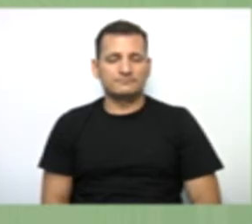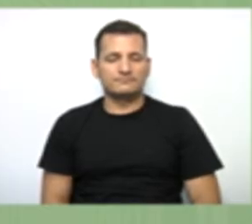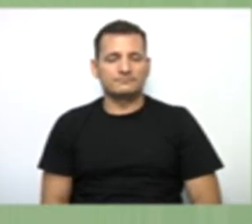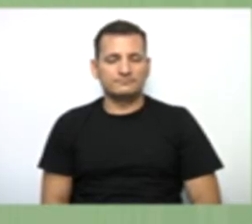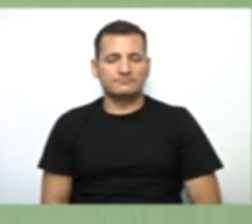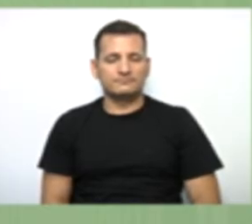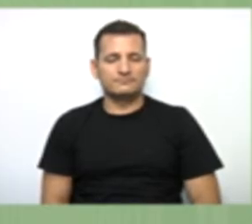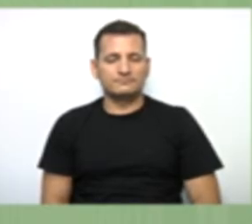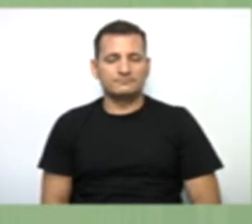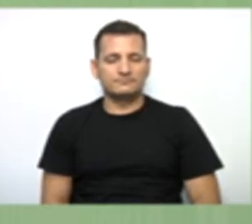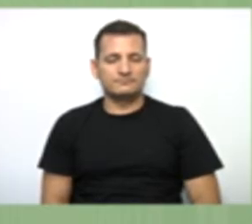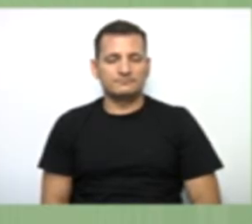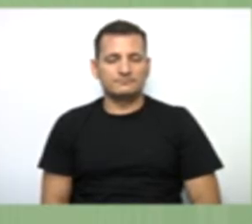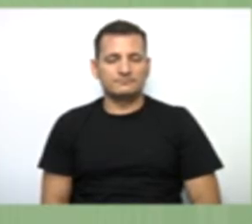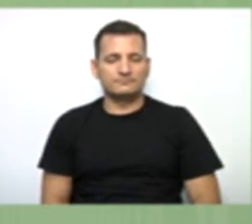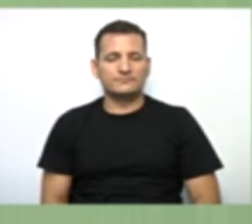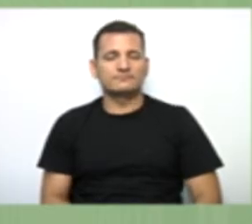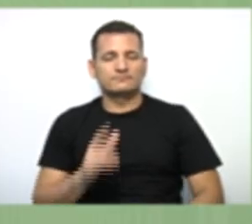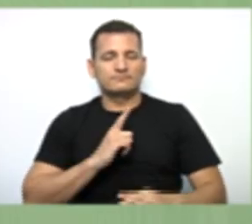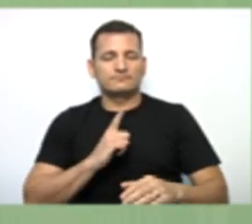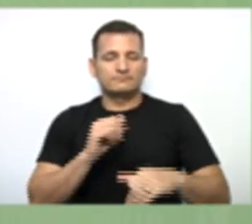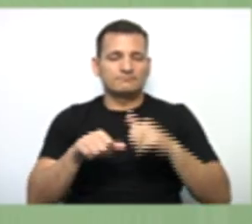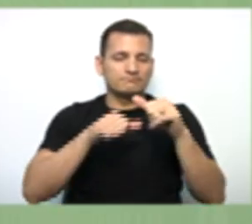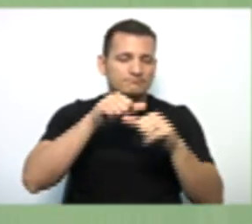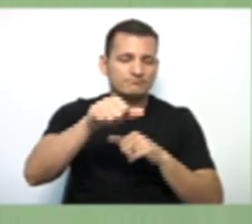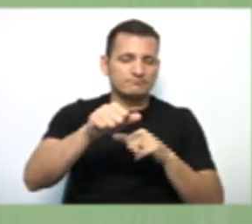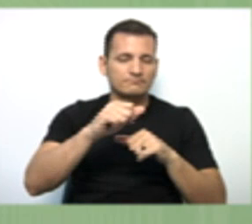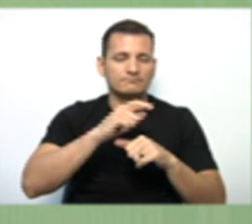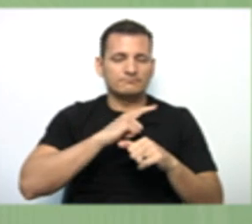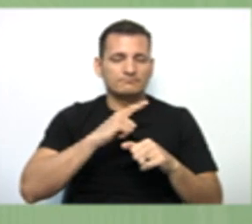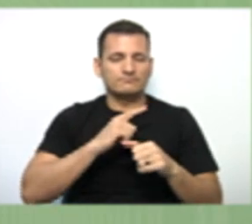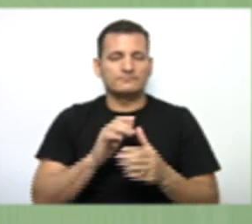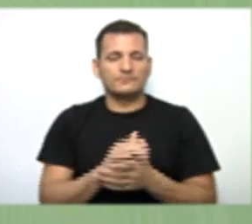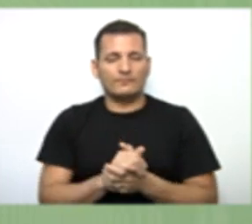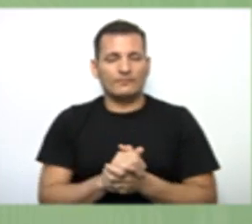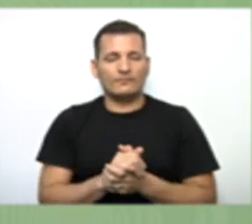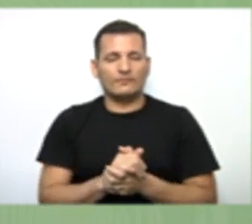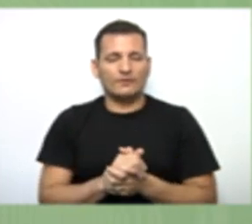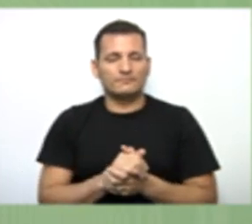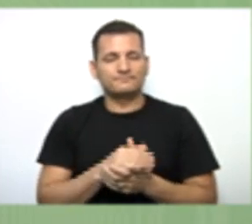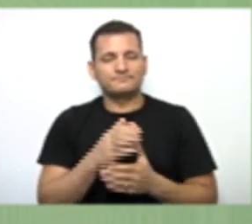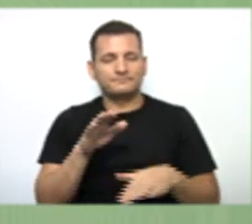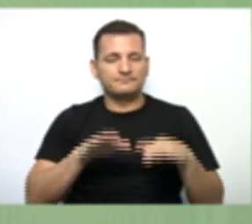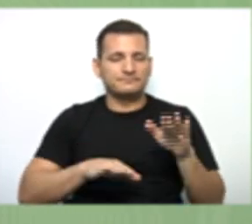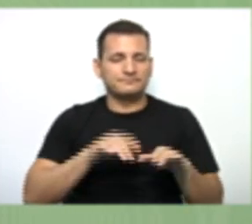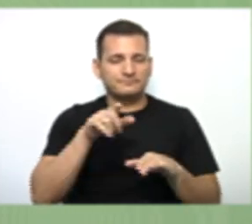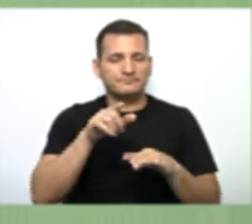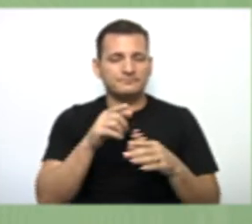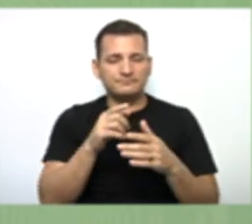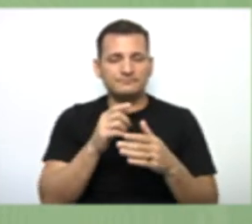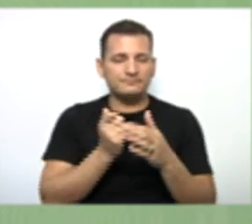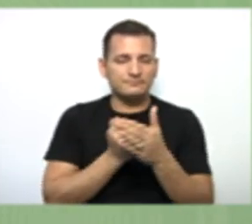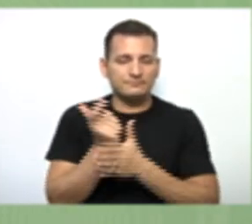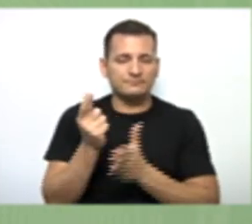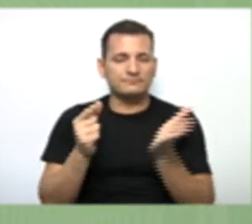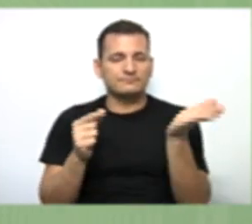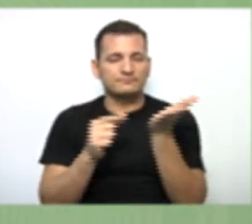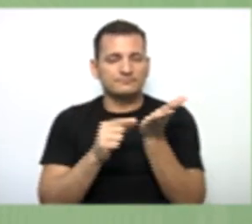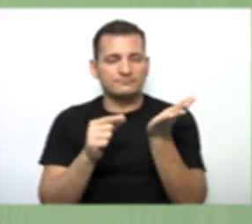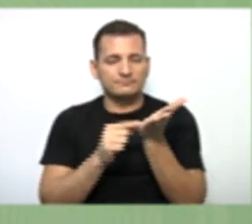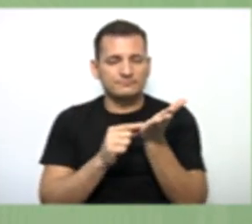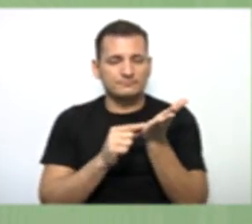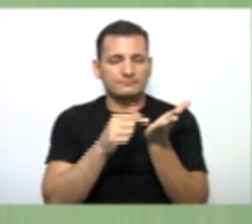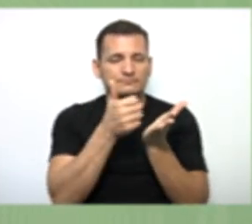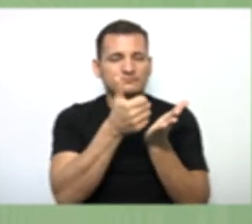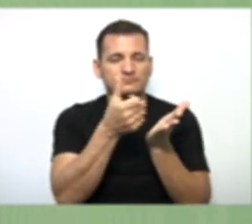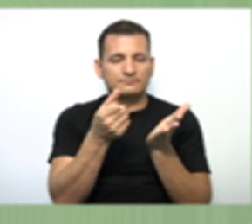Né? E tem a conversão. Várias vezes você chega, eu comprei um pendrive de 16 GB, aí